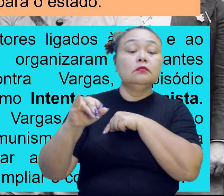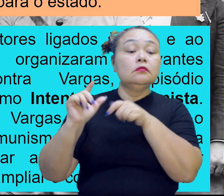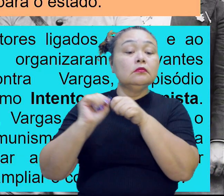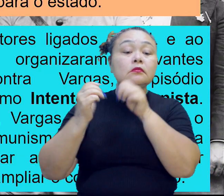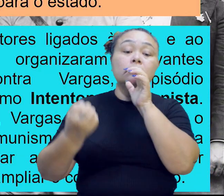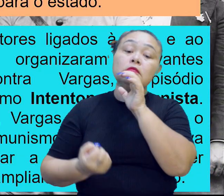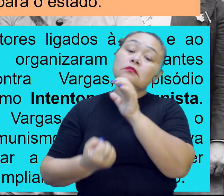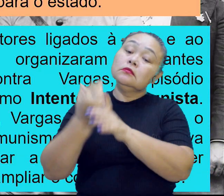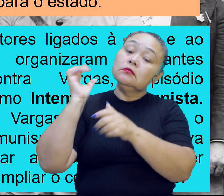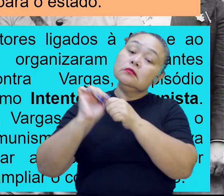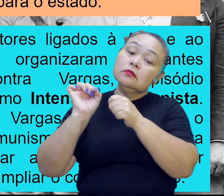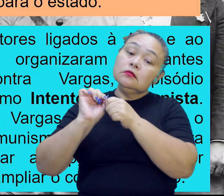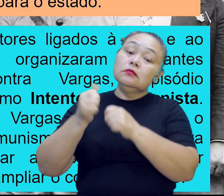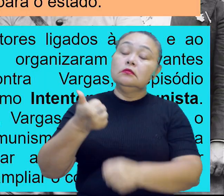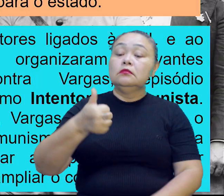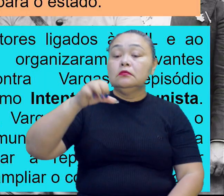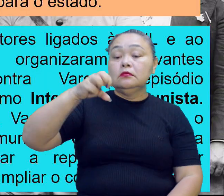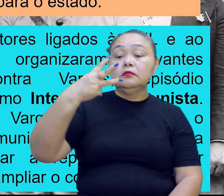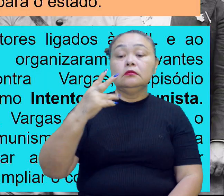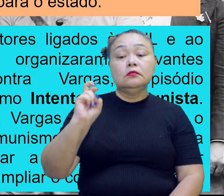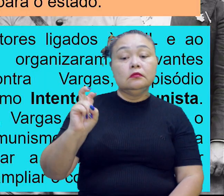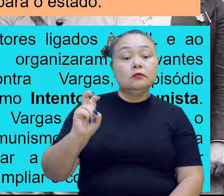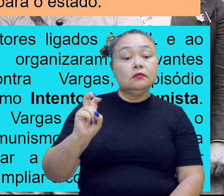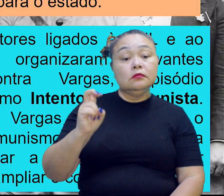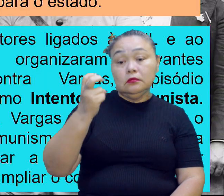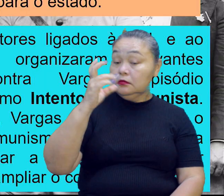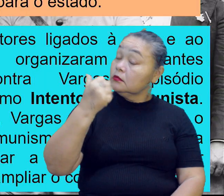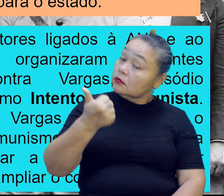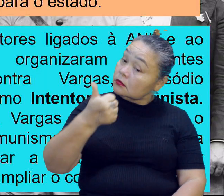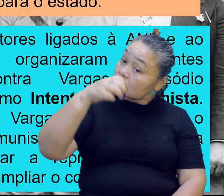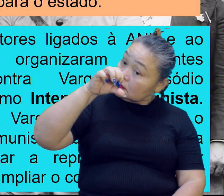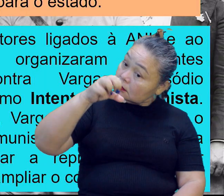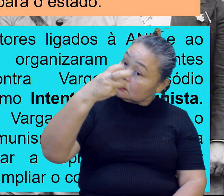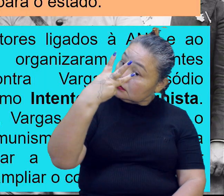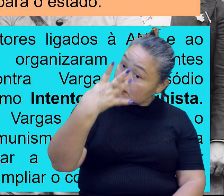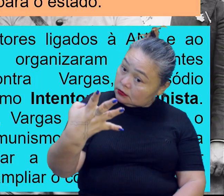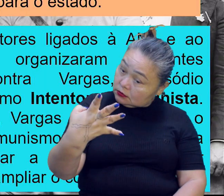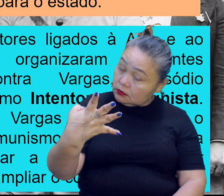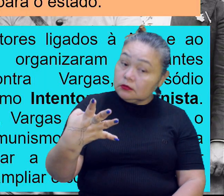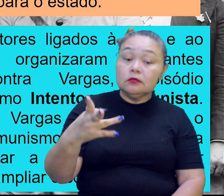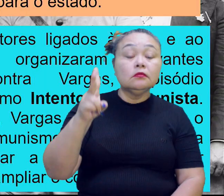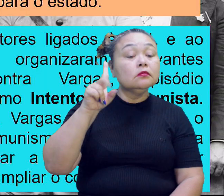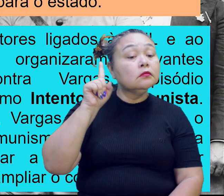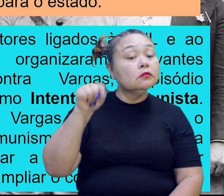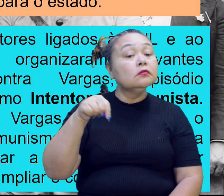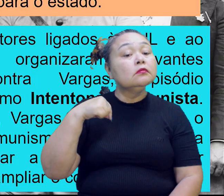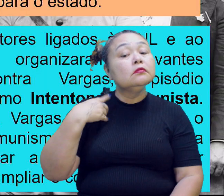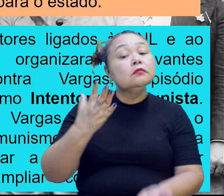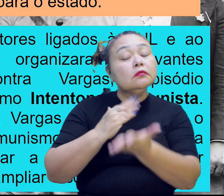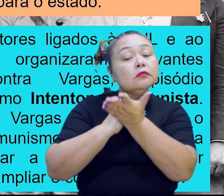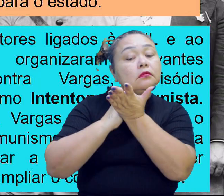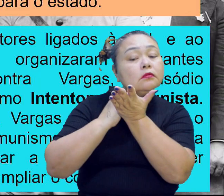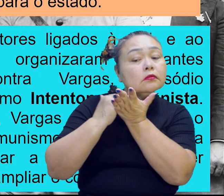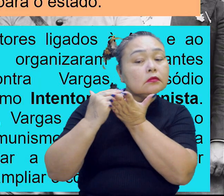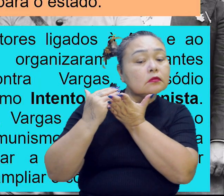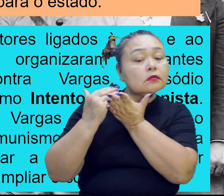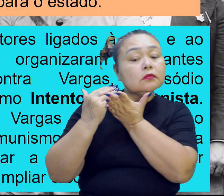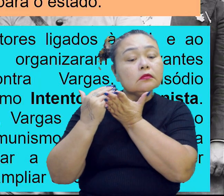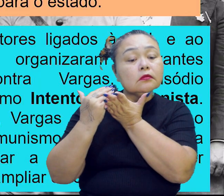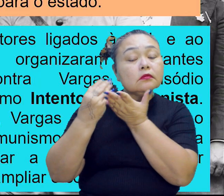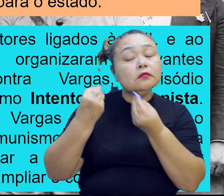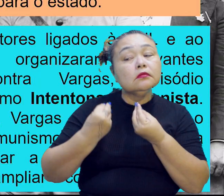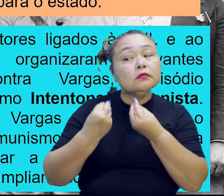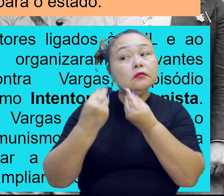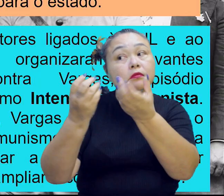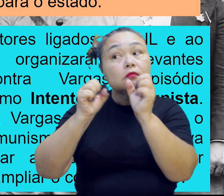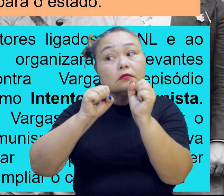uma nova Constituição, a de 1934, onde ele vai começar a dar o